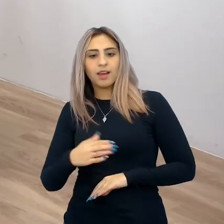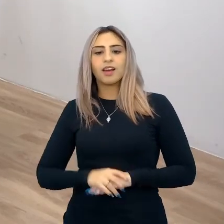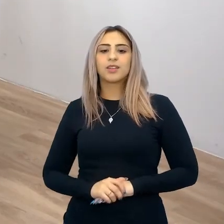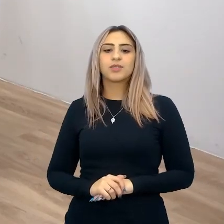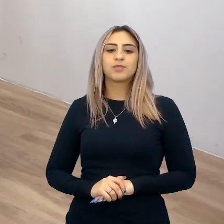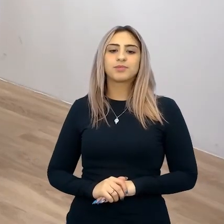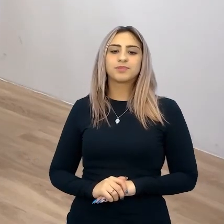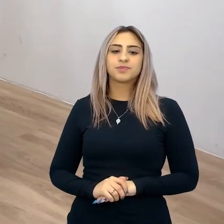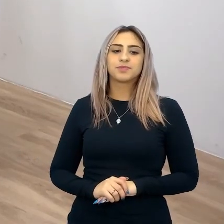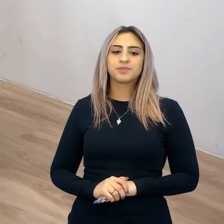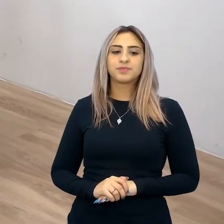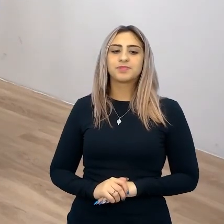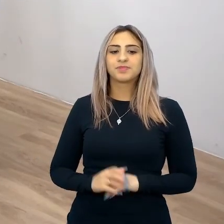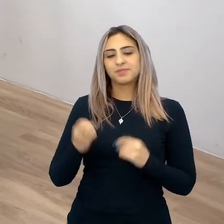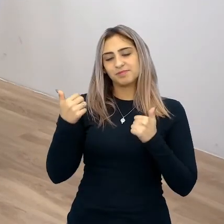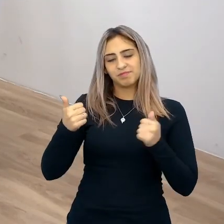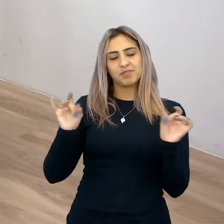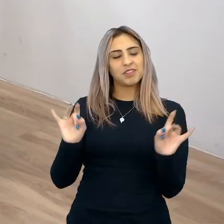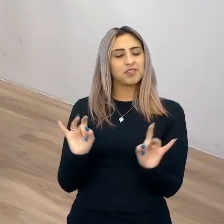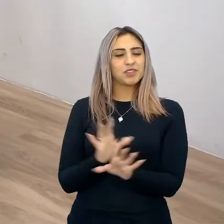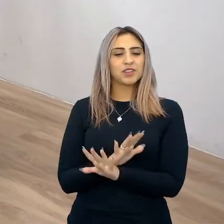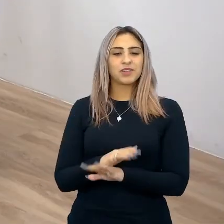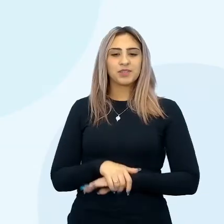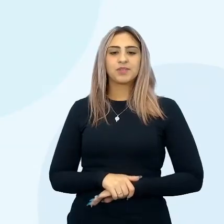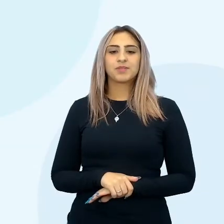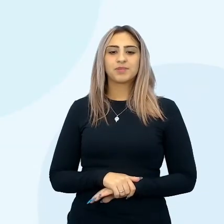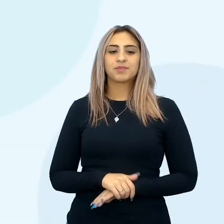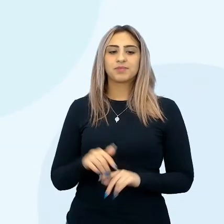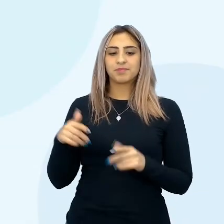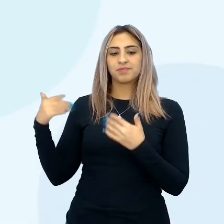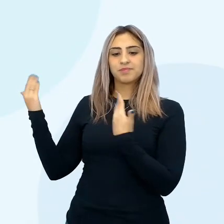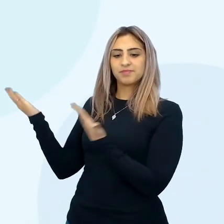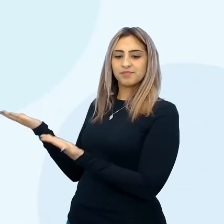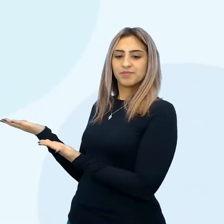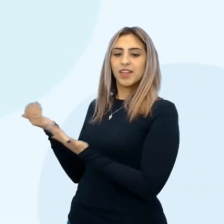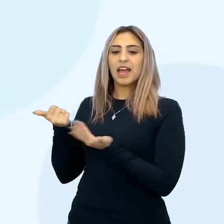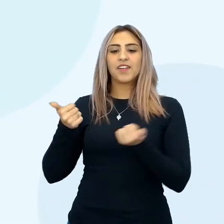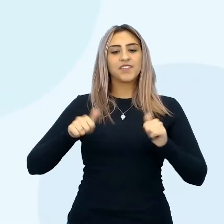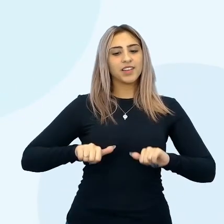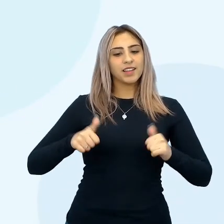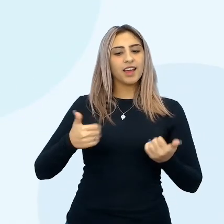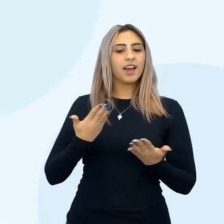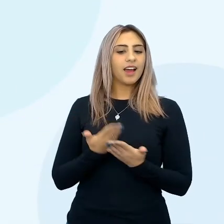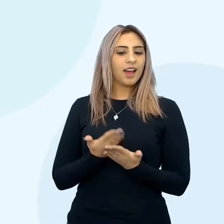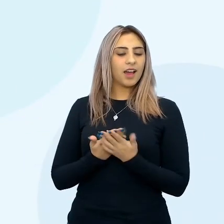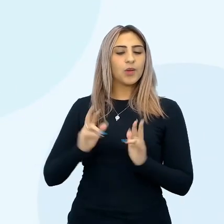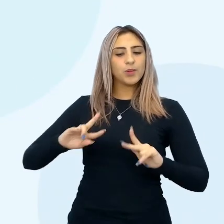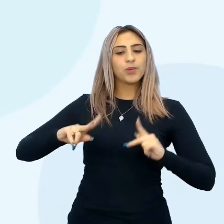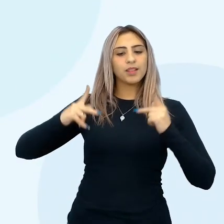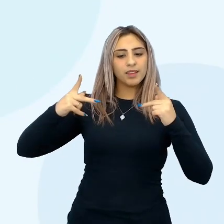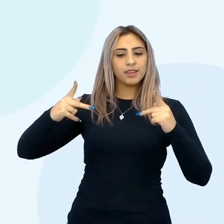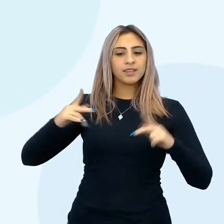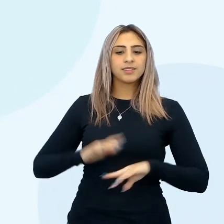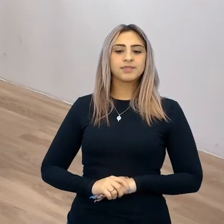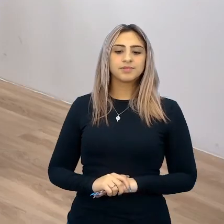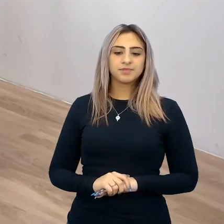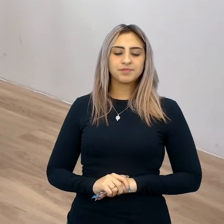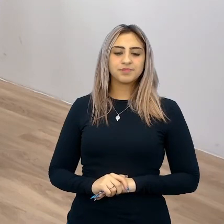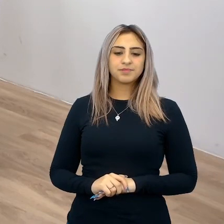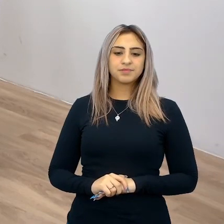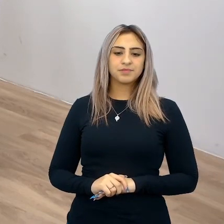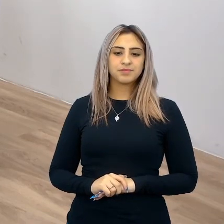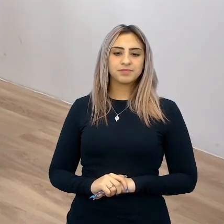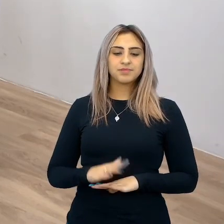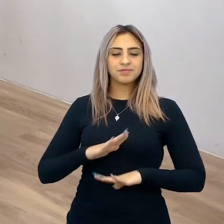continuar com essas indicações. Vem aí, então. Até. Aí está no QR Code, está na tela, para você dizer o que você achou dessa aula, o link. E é isso. Critica, mas com